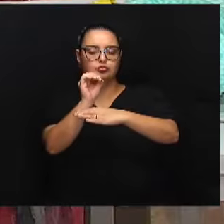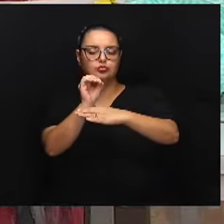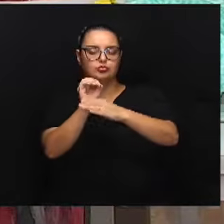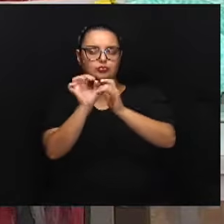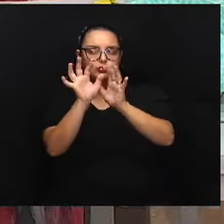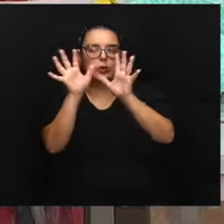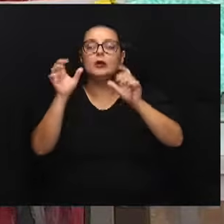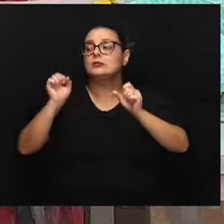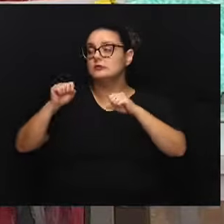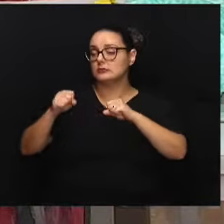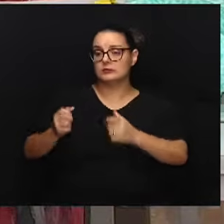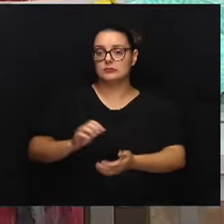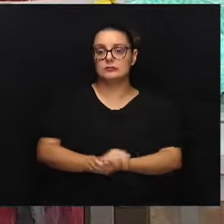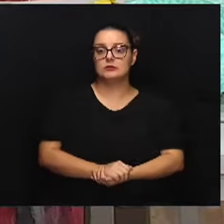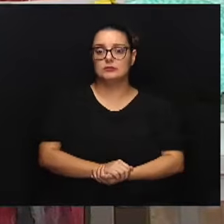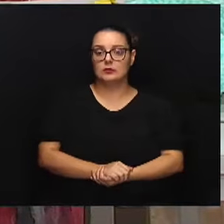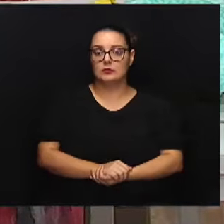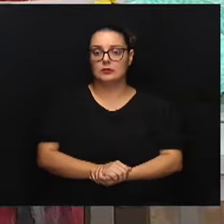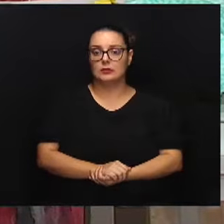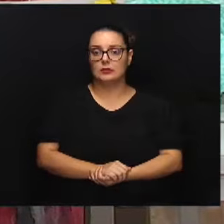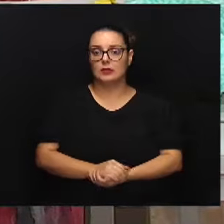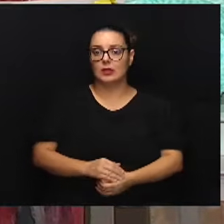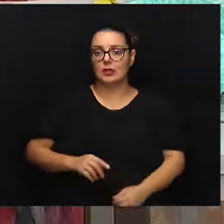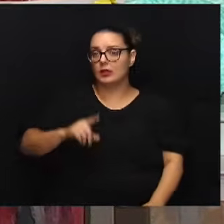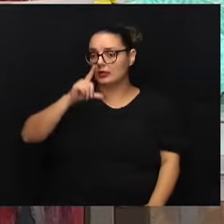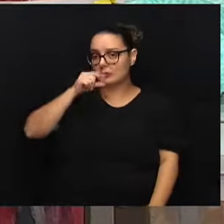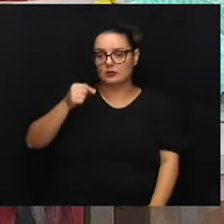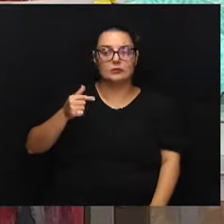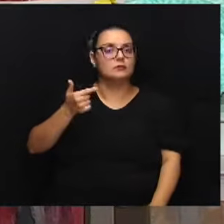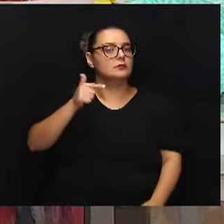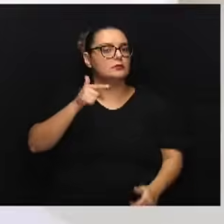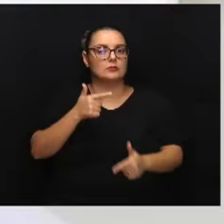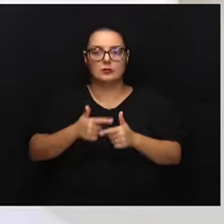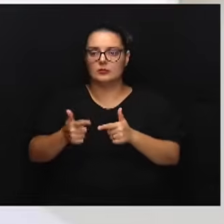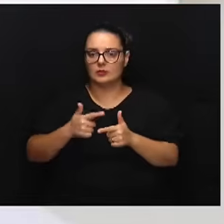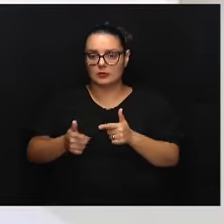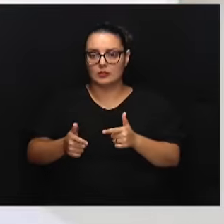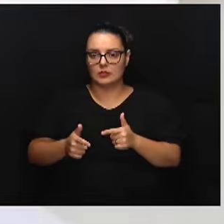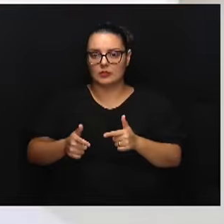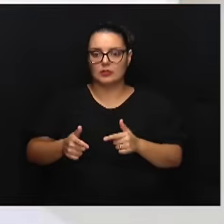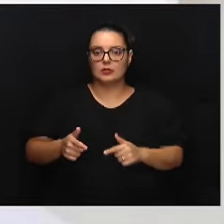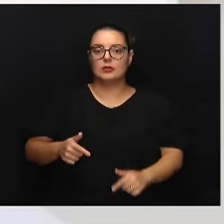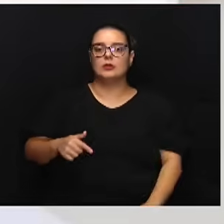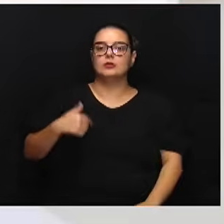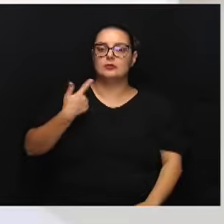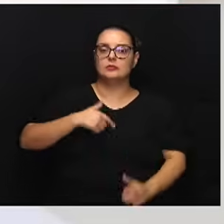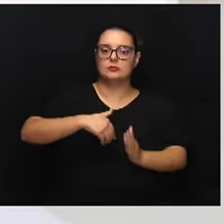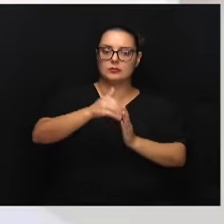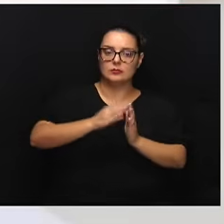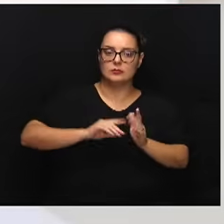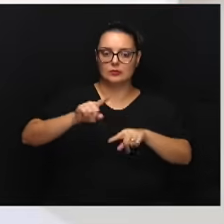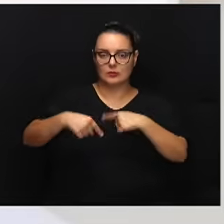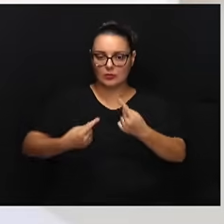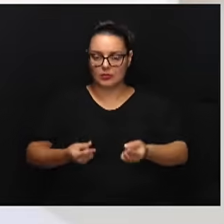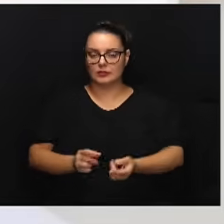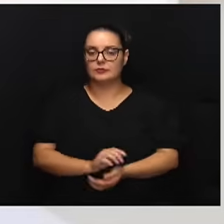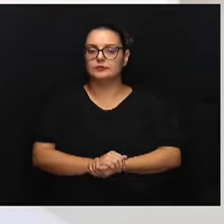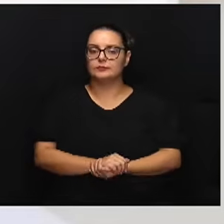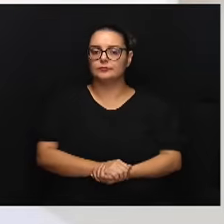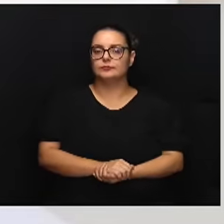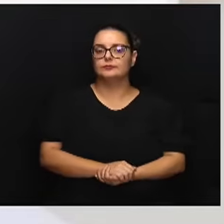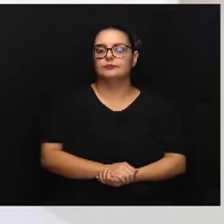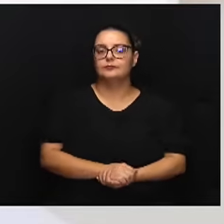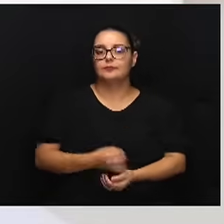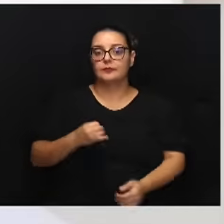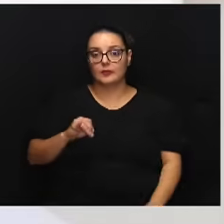Ai, tocou um pouquinho no tucano, no pássaro. Não tem problema, a gente vai pintar por cima depois, tá? Se puder evitar